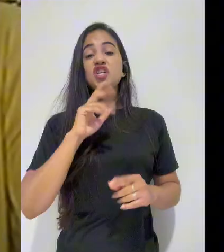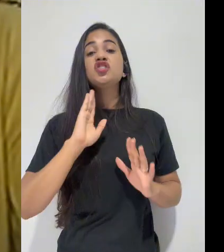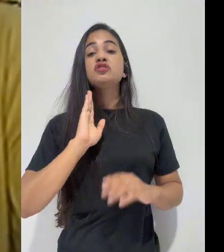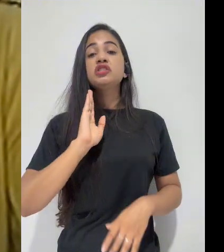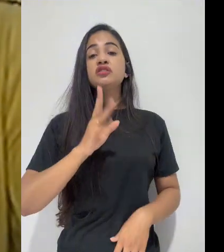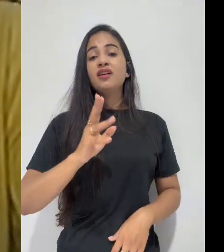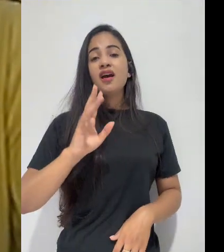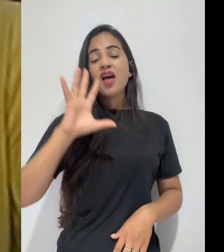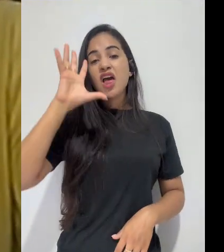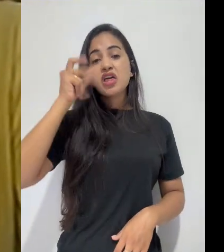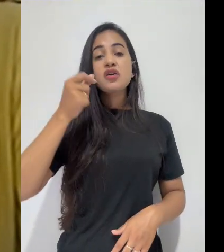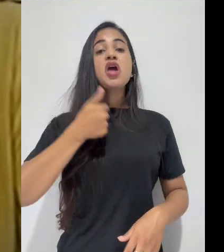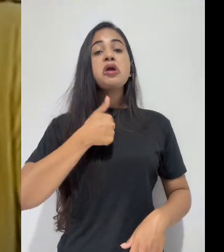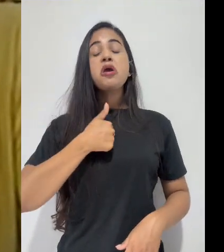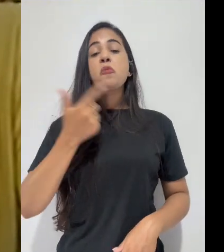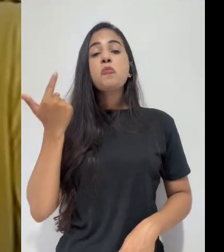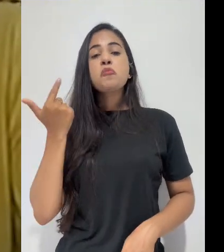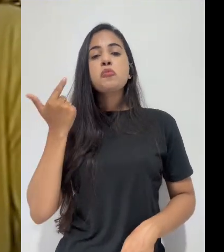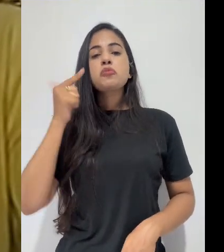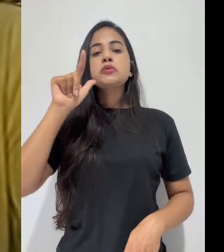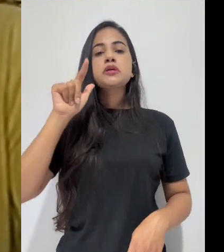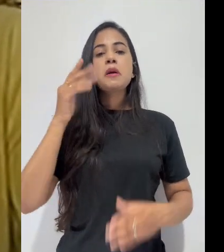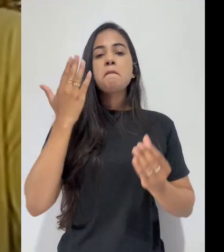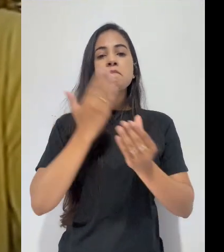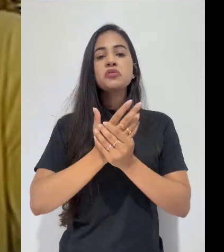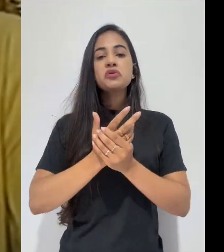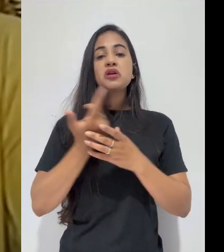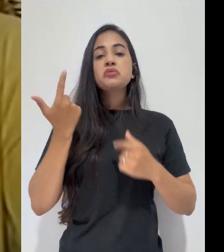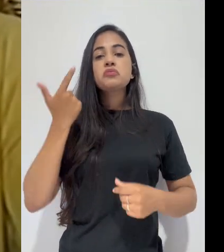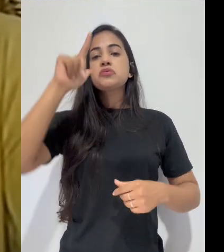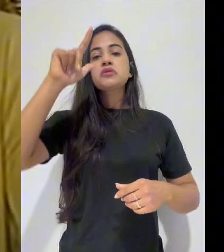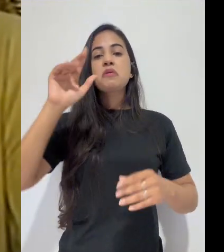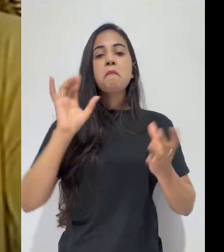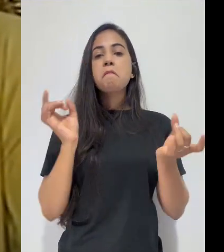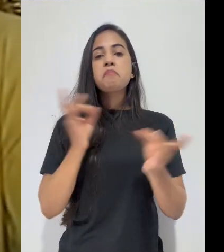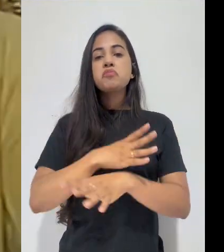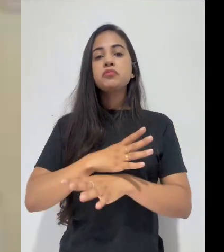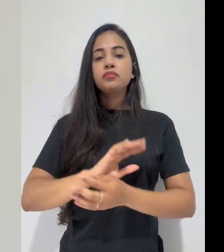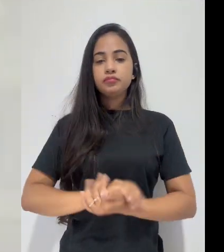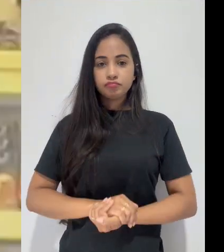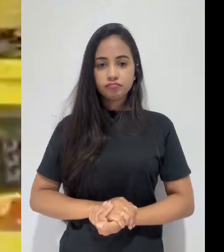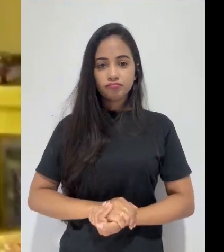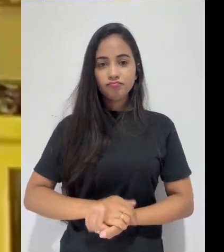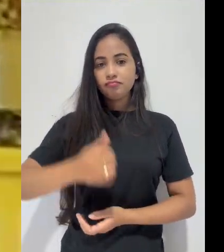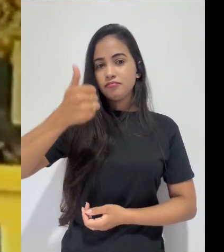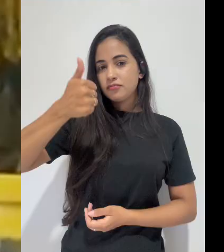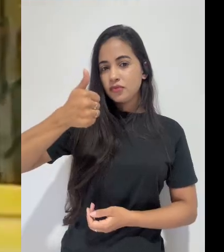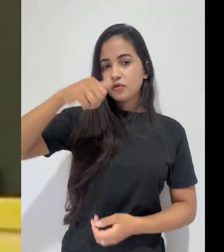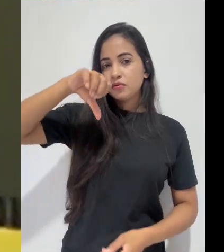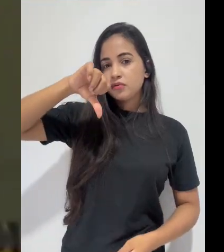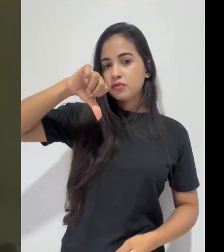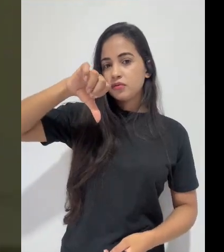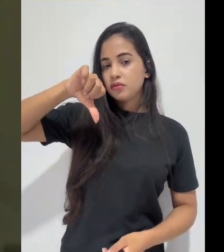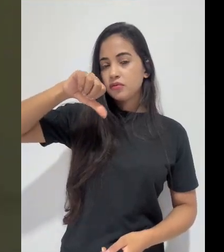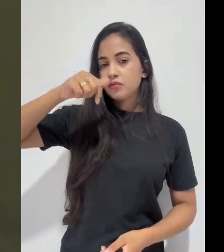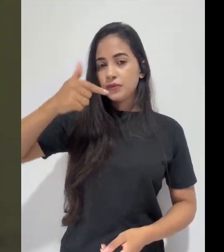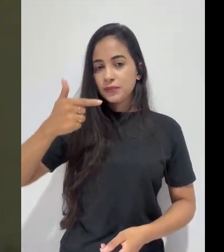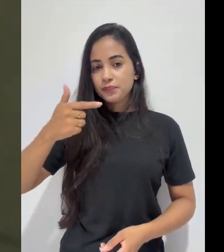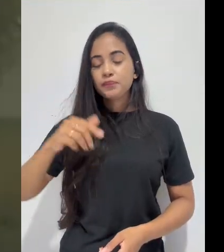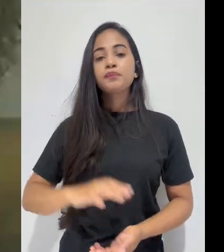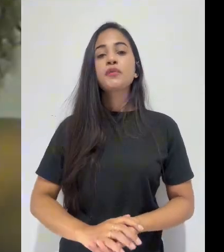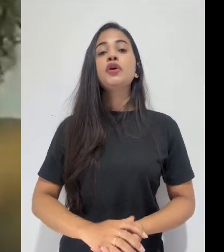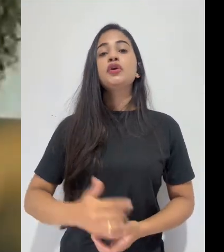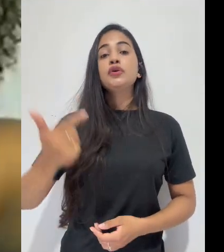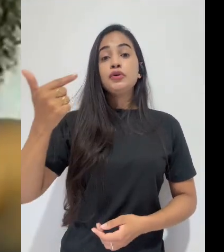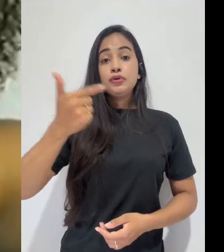foi falado, eu ganhei a causa e aí ponto final, morreu o assunto. Em 1992, em